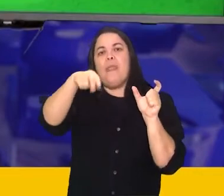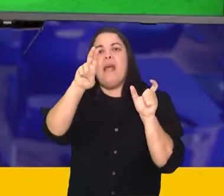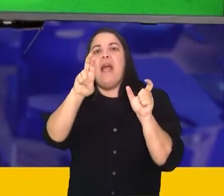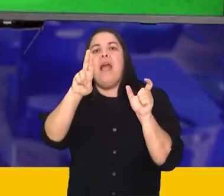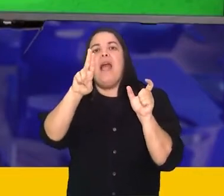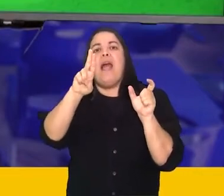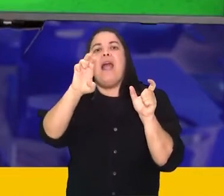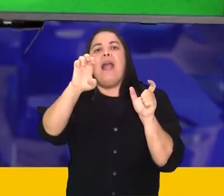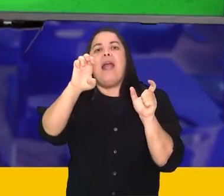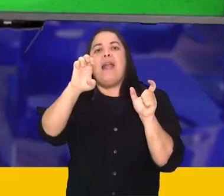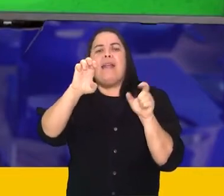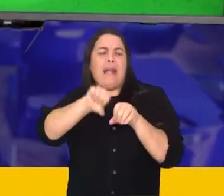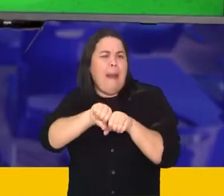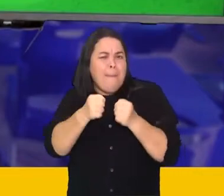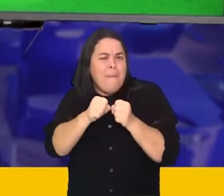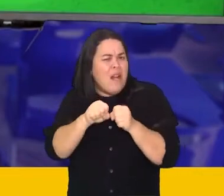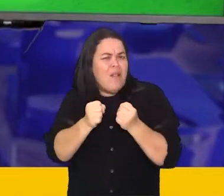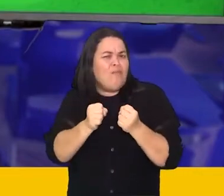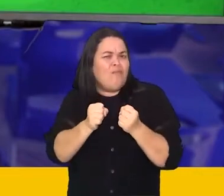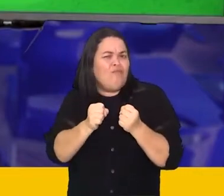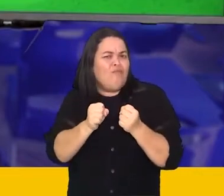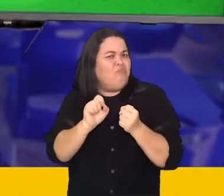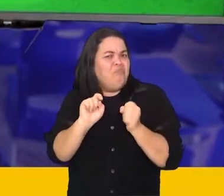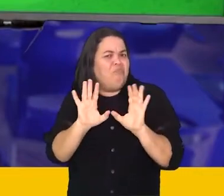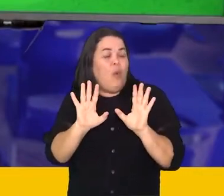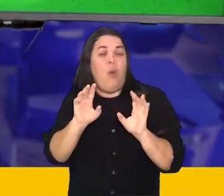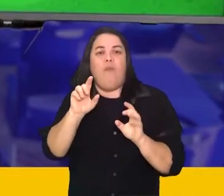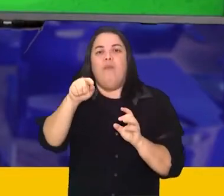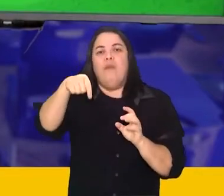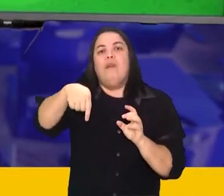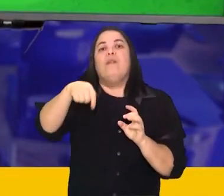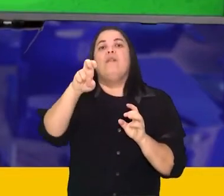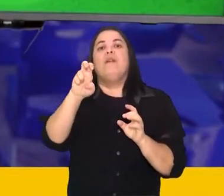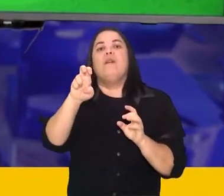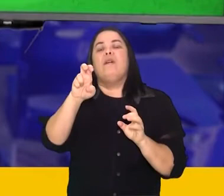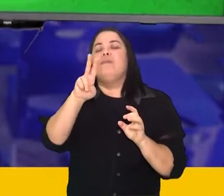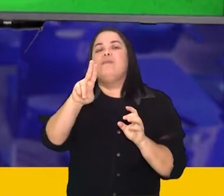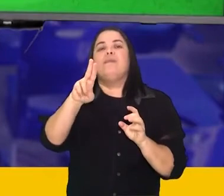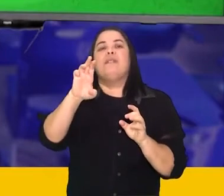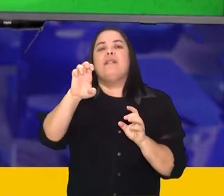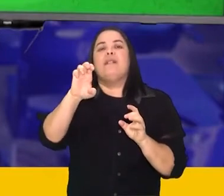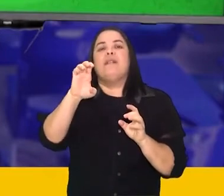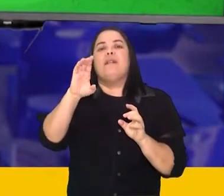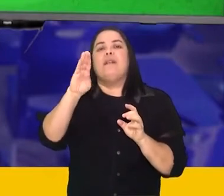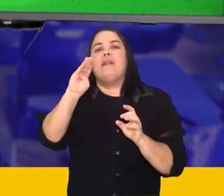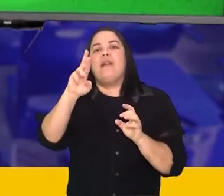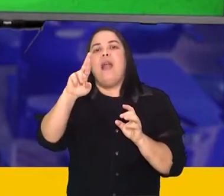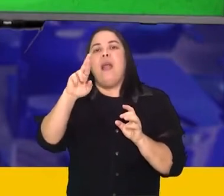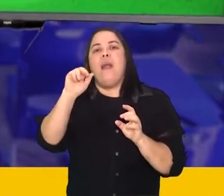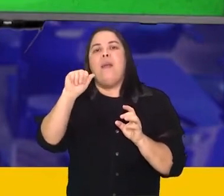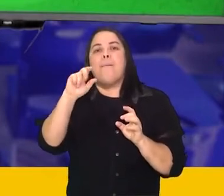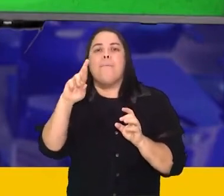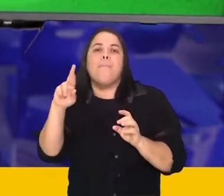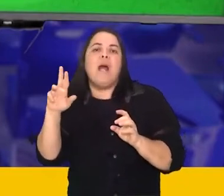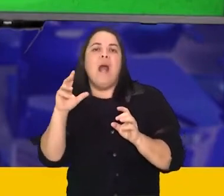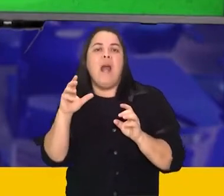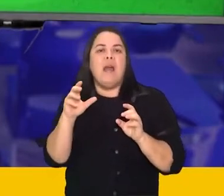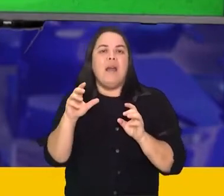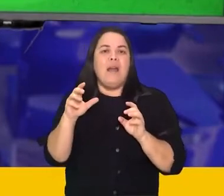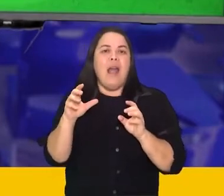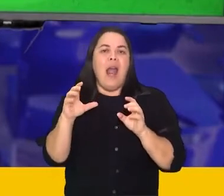cabeça, não é? O que será que significa quebrar a cabeça? Nesse sentido, a palavra